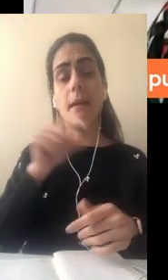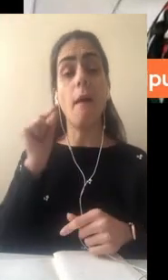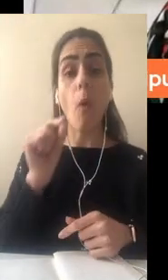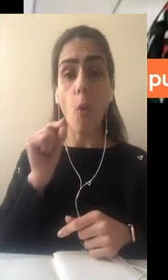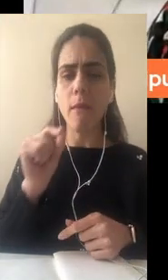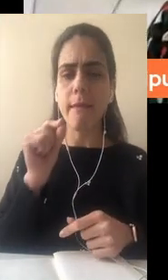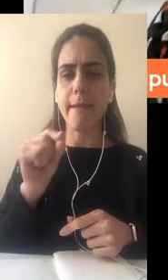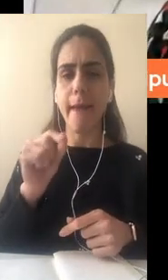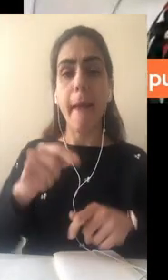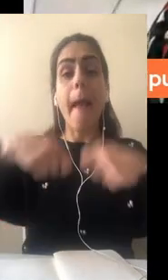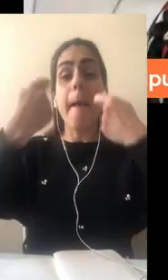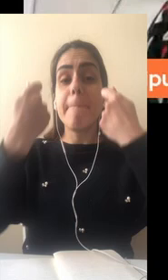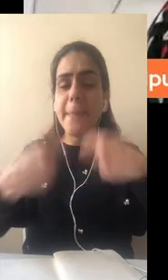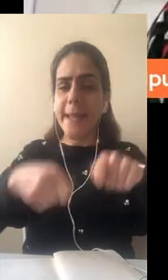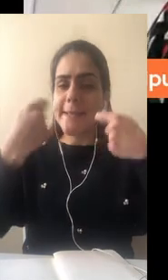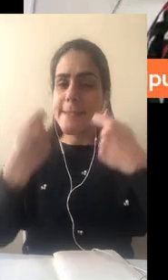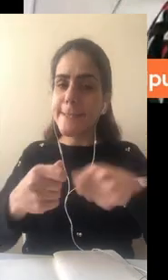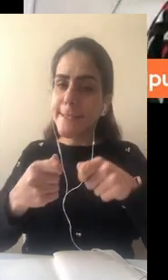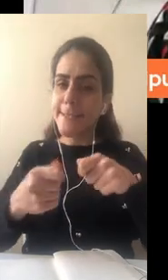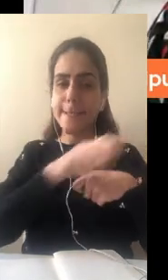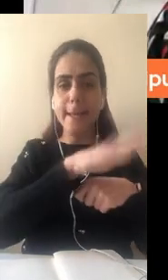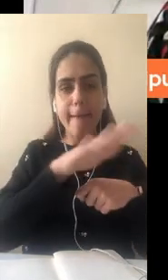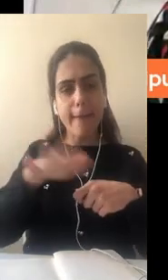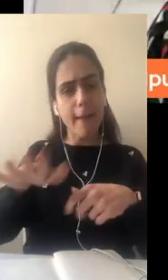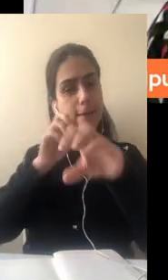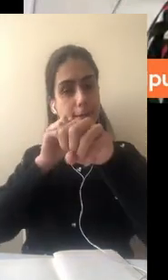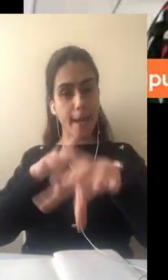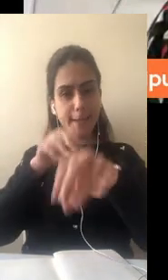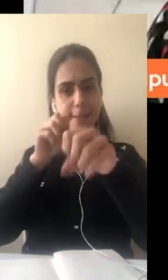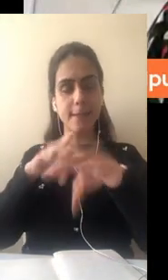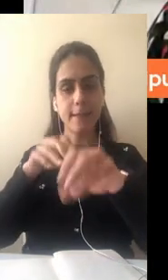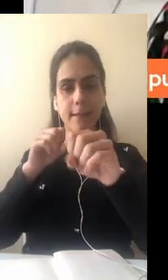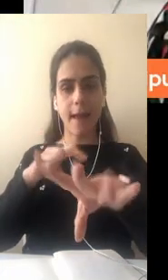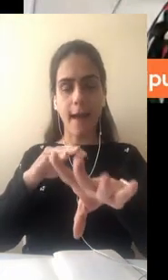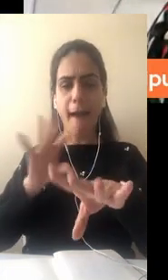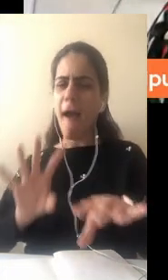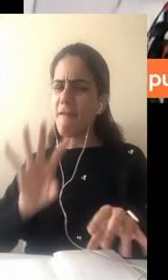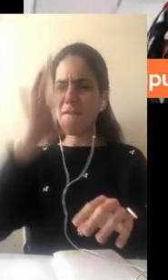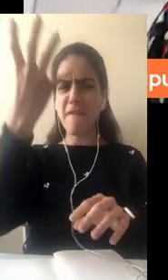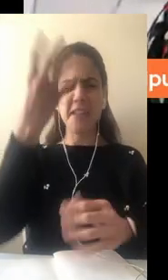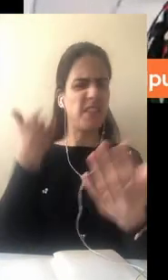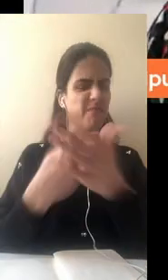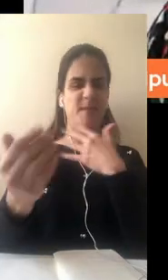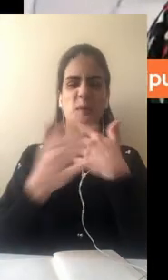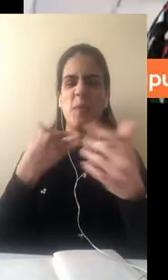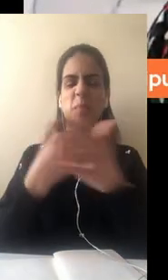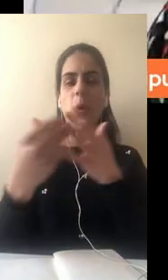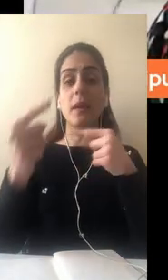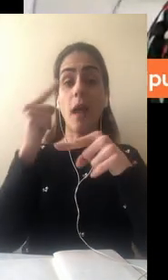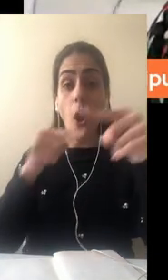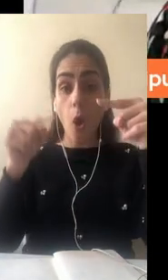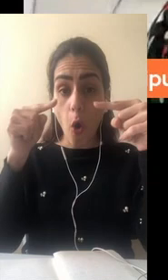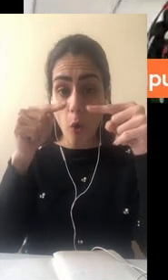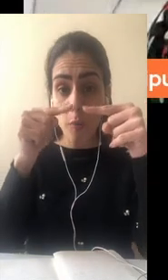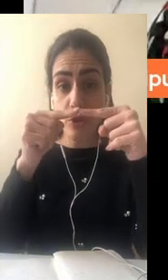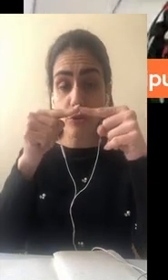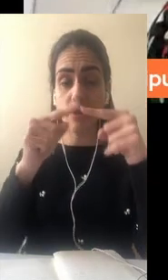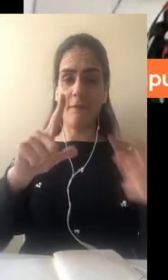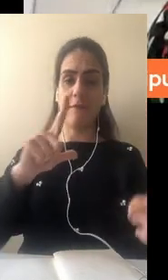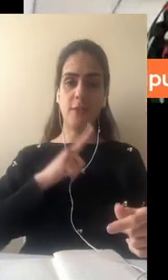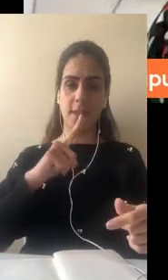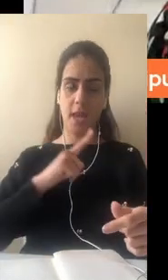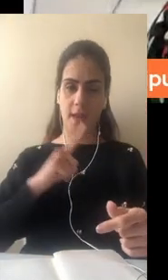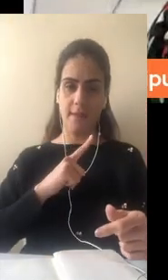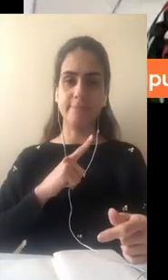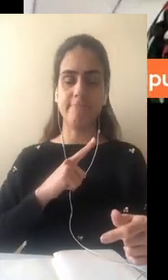precisamos ensiná-los que qualquer festa ela tem um objetivo. Nesse caso, ela não